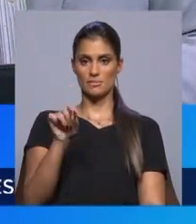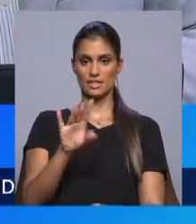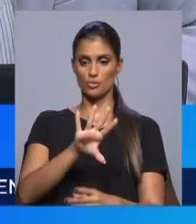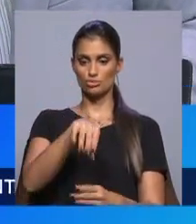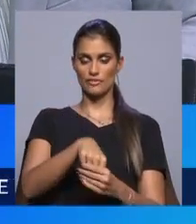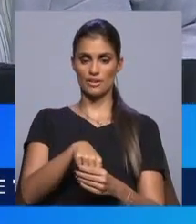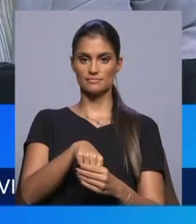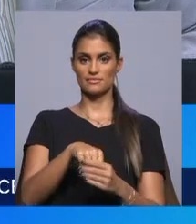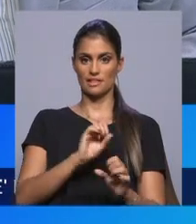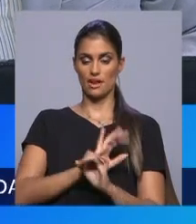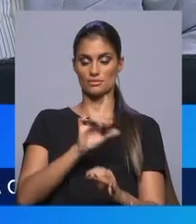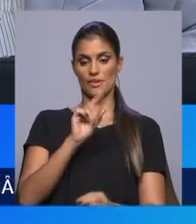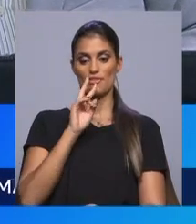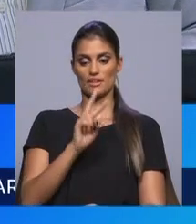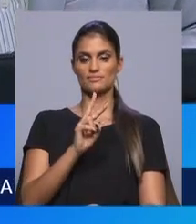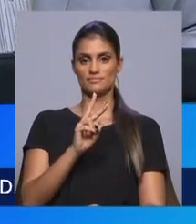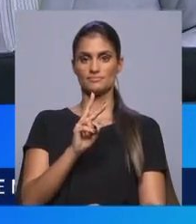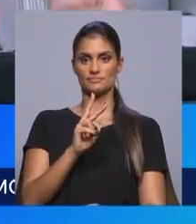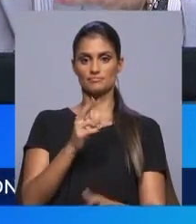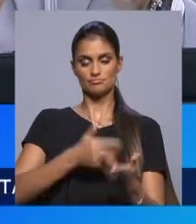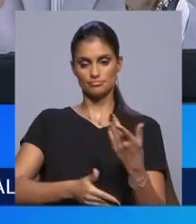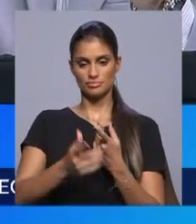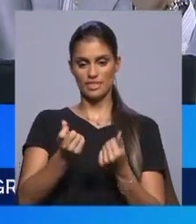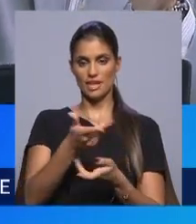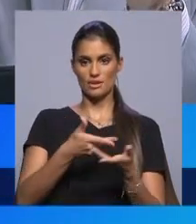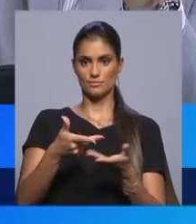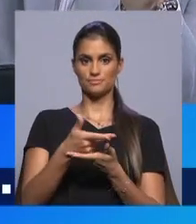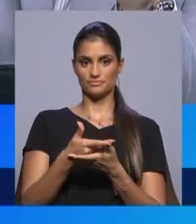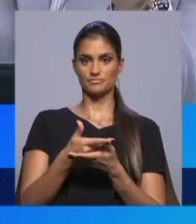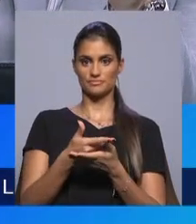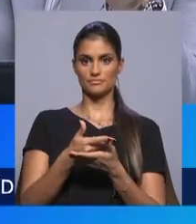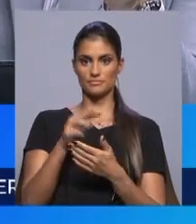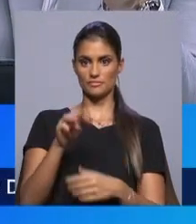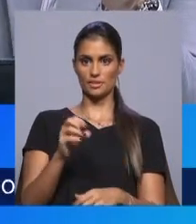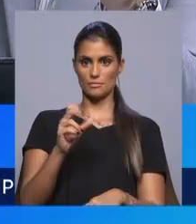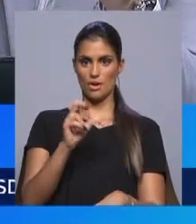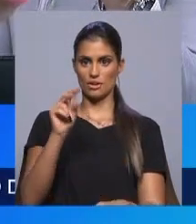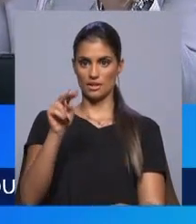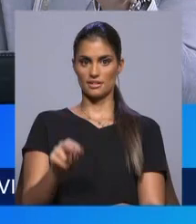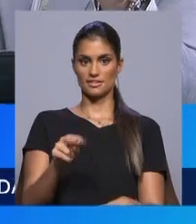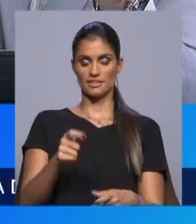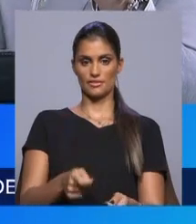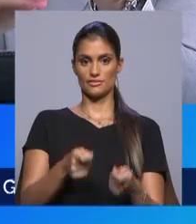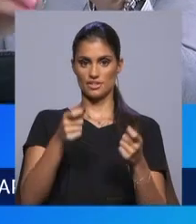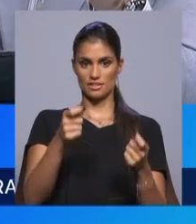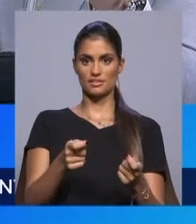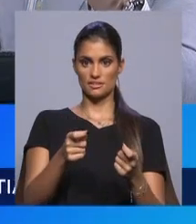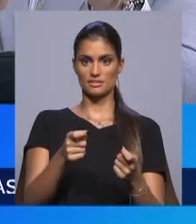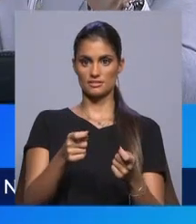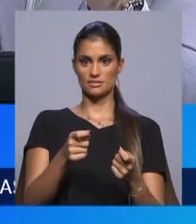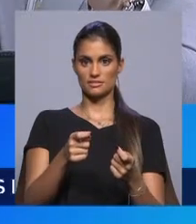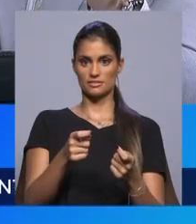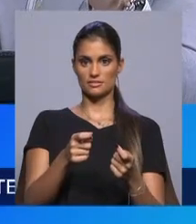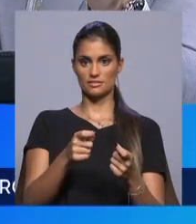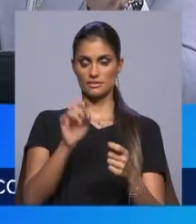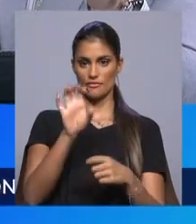inclusiva. Obviamente também olhando para o seu próprio retorno financeiro e, portanto, é a Morgan Stanley que está a investir na construção do